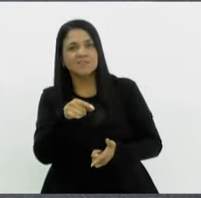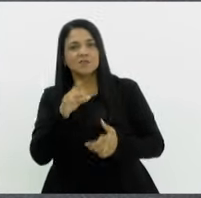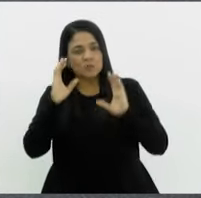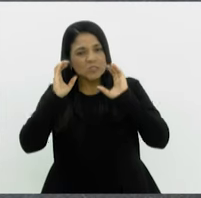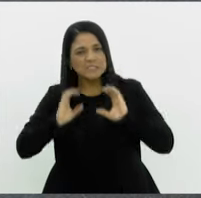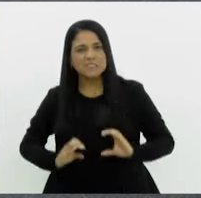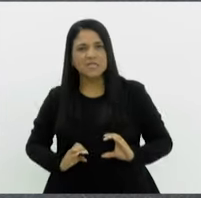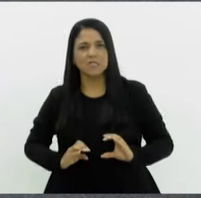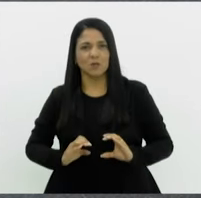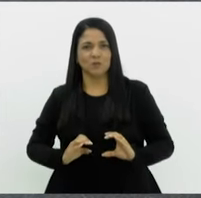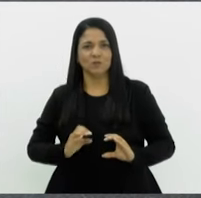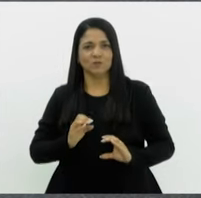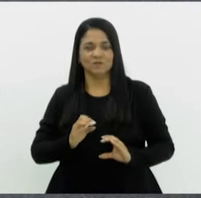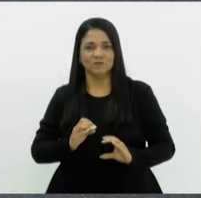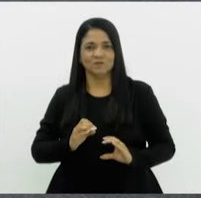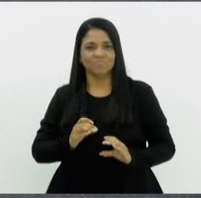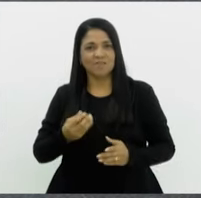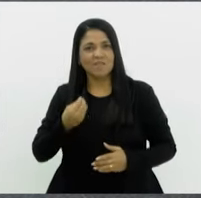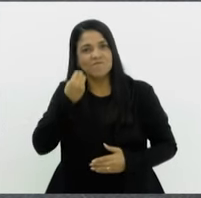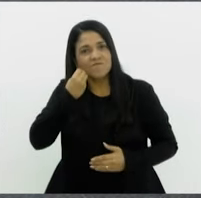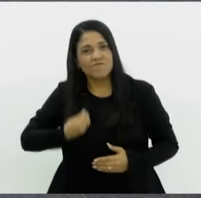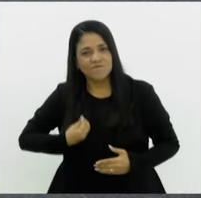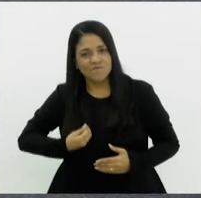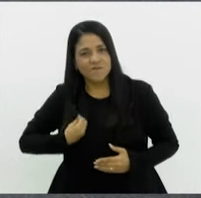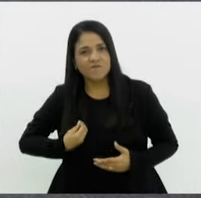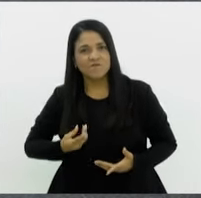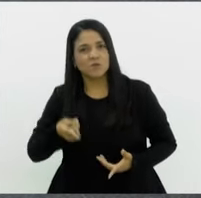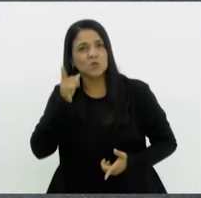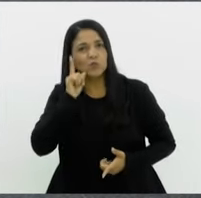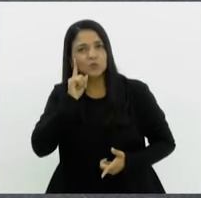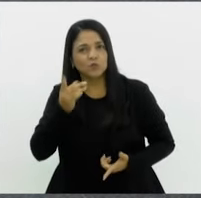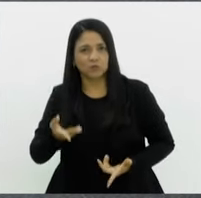vive todos os dias. Essa é a realidade. Oi?